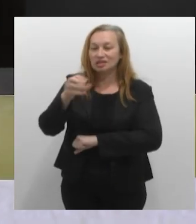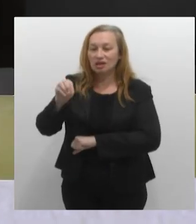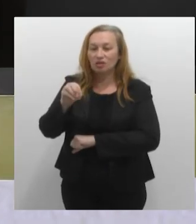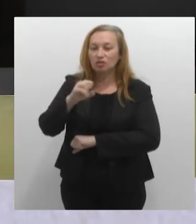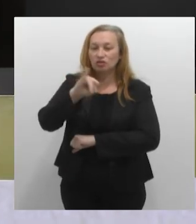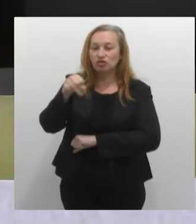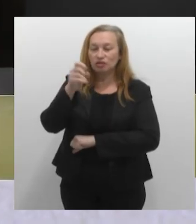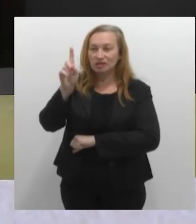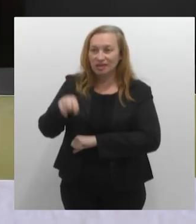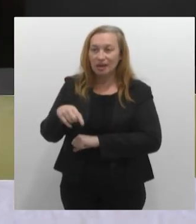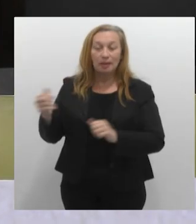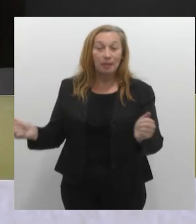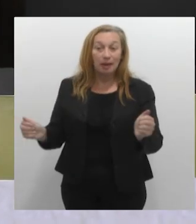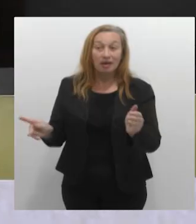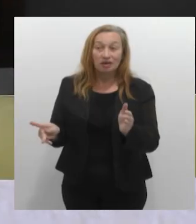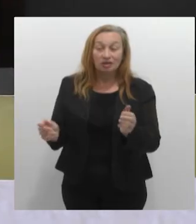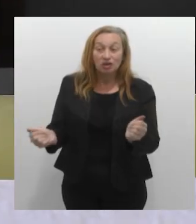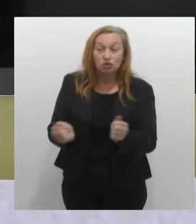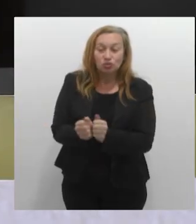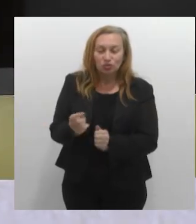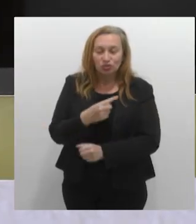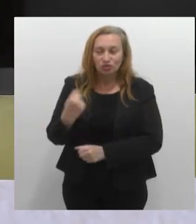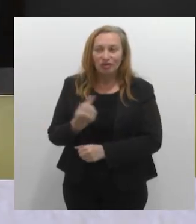fazer parte conosco.